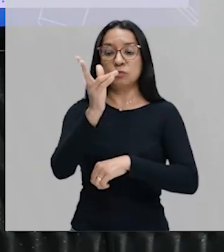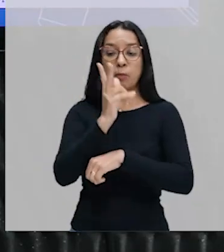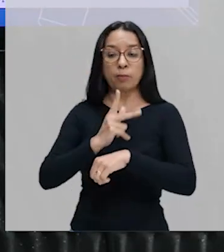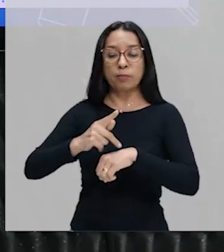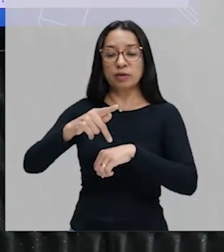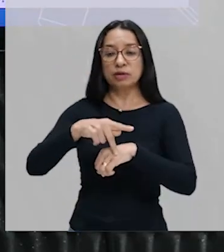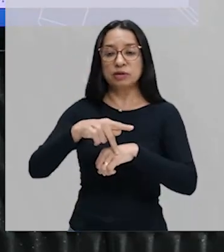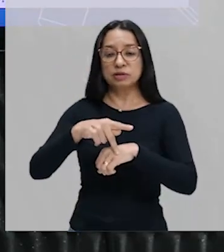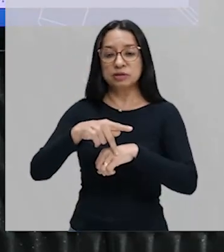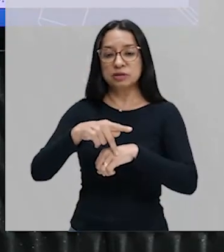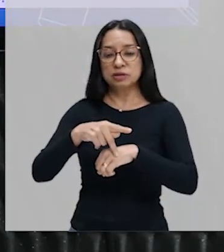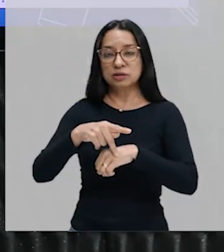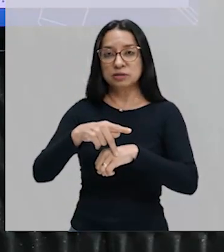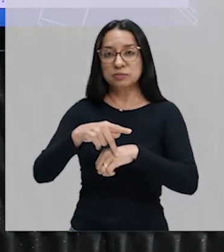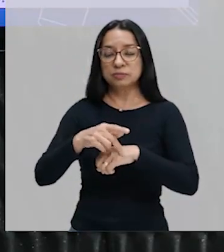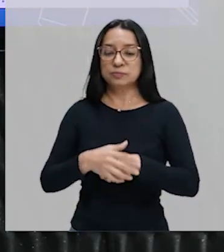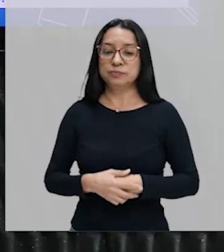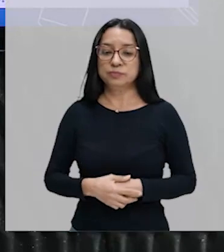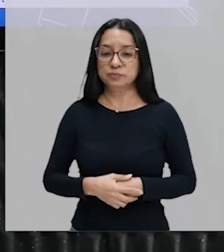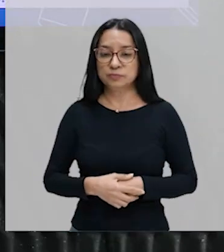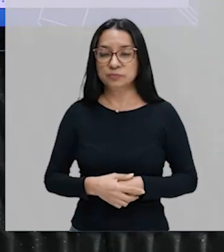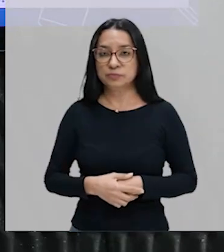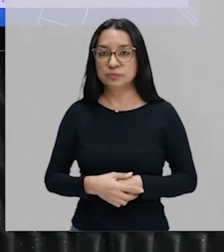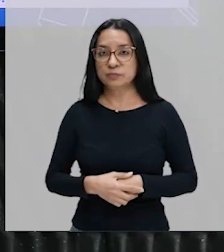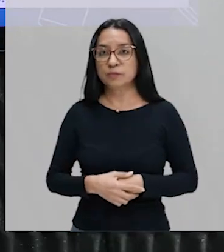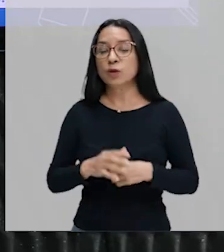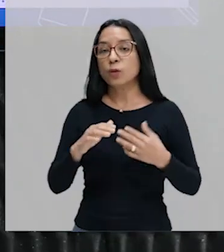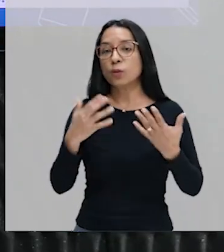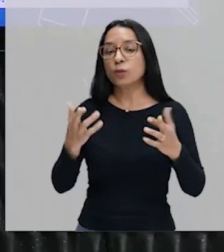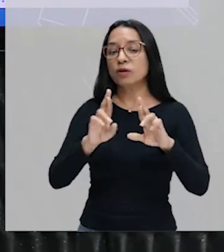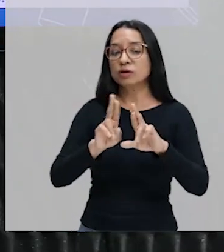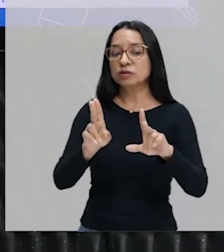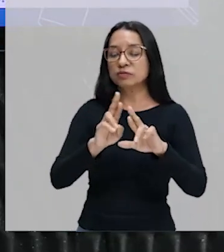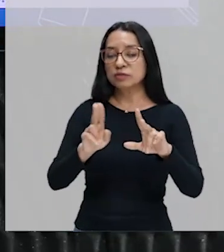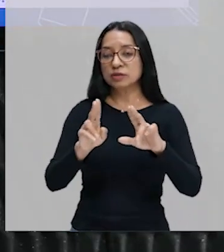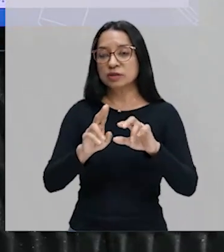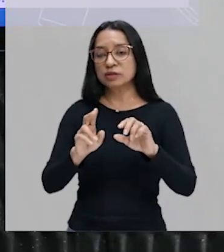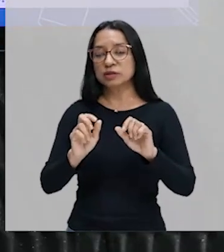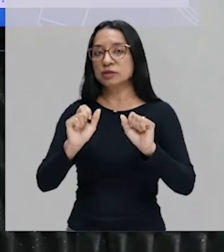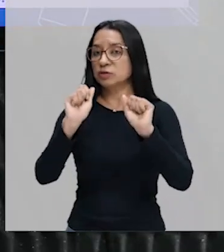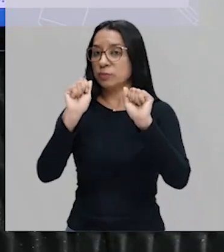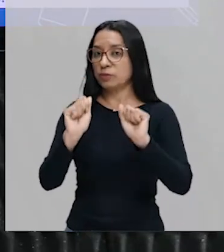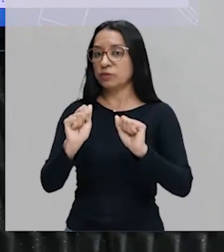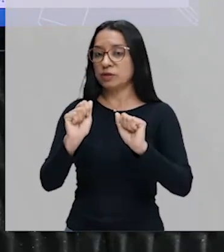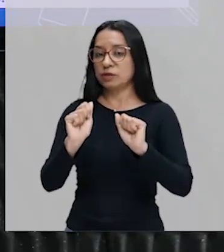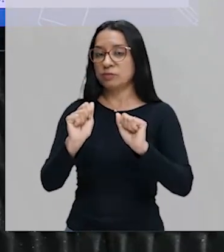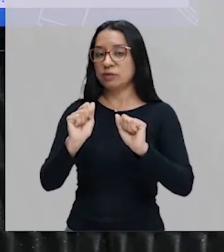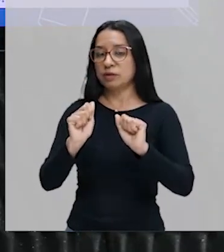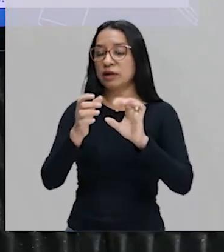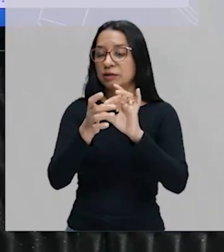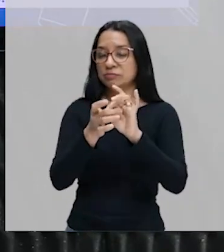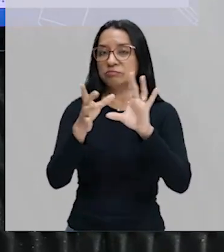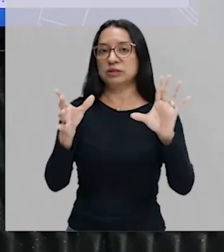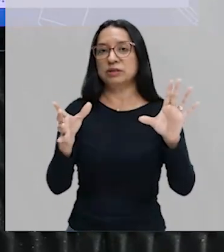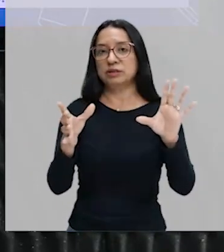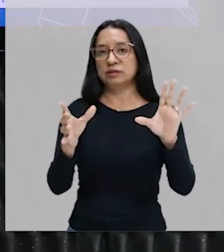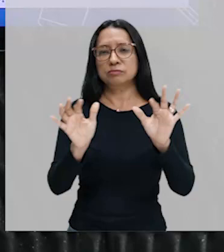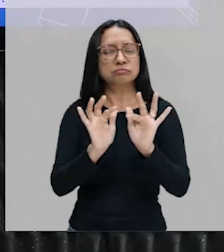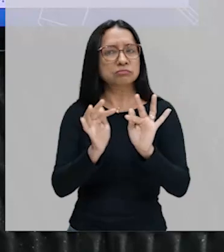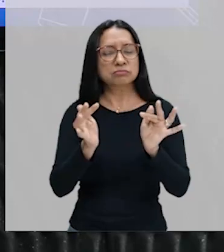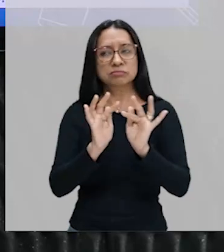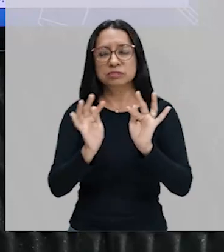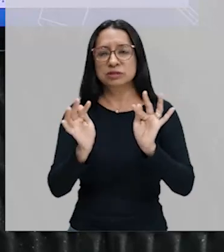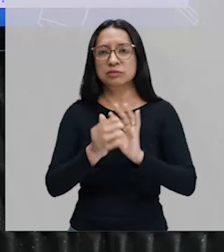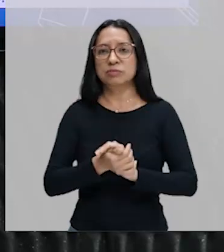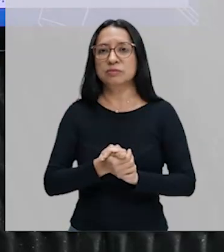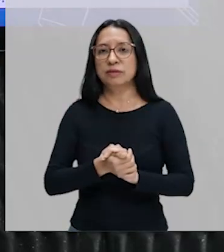dita autonomia. Tá? Marcos, qual é a diferença de soberania para autonomia? É simples, galera.